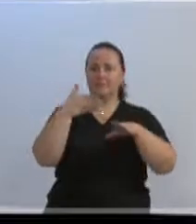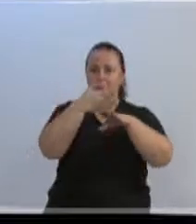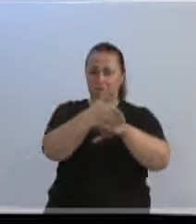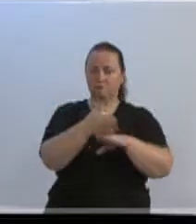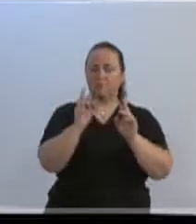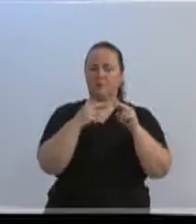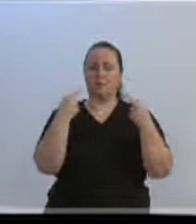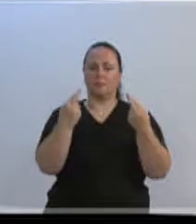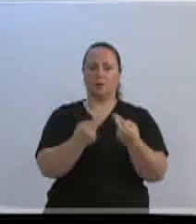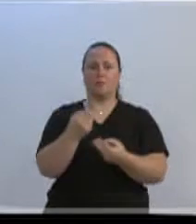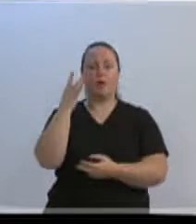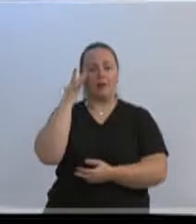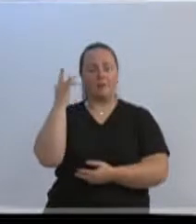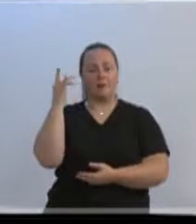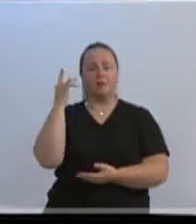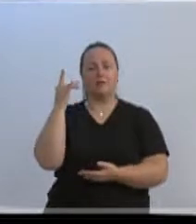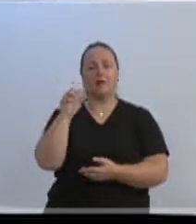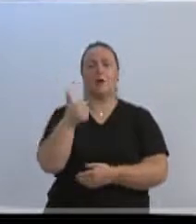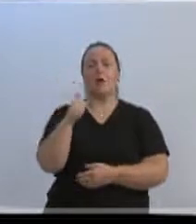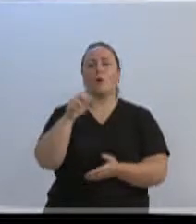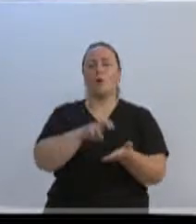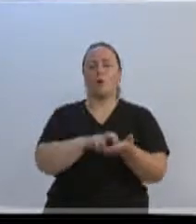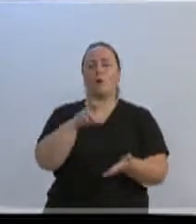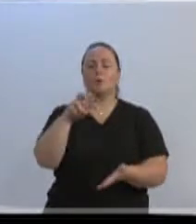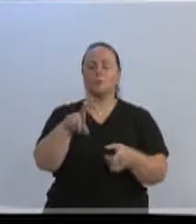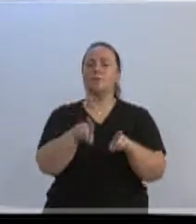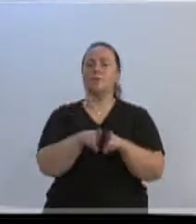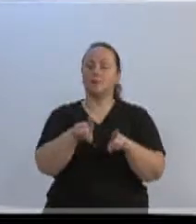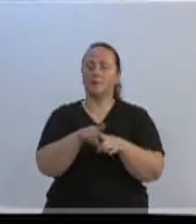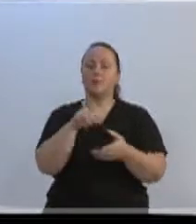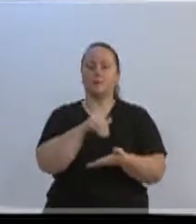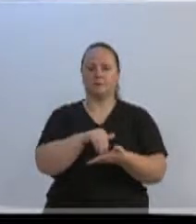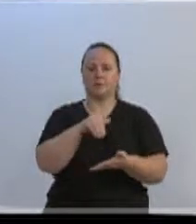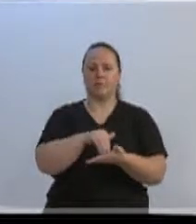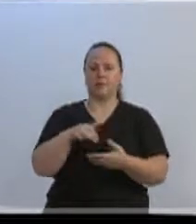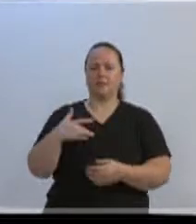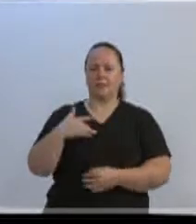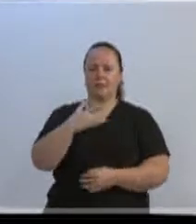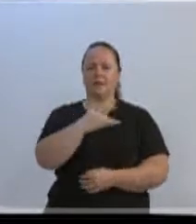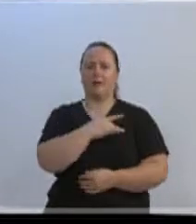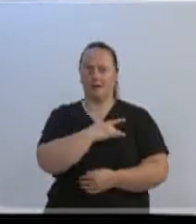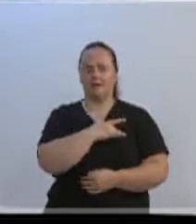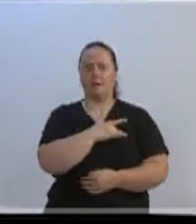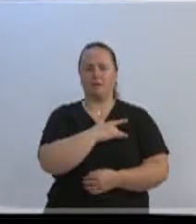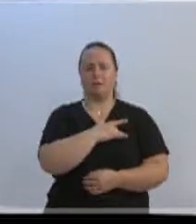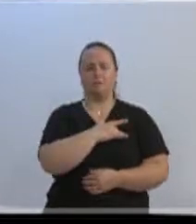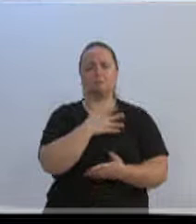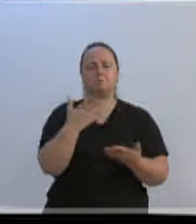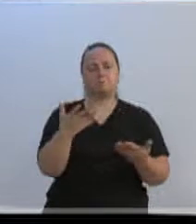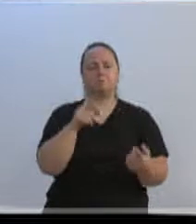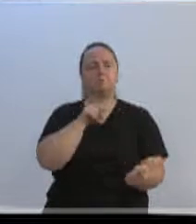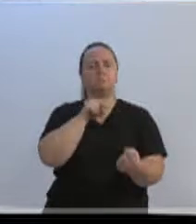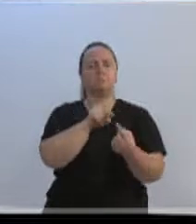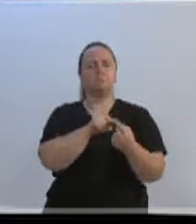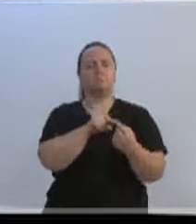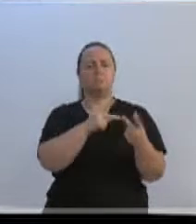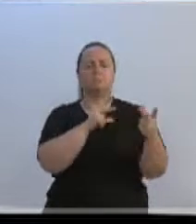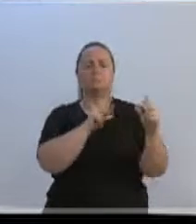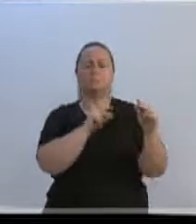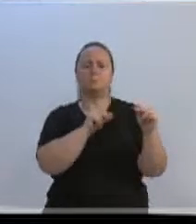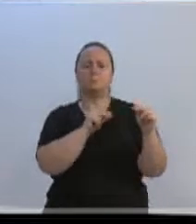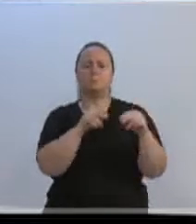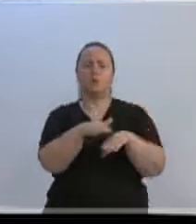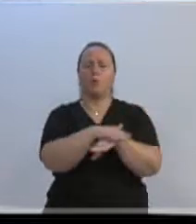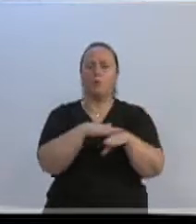às 11 horas e 20 minutos teremos aqui também a secretária de saúde no sentido de atender e contemplar alguns anseios